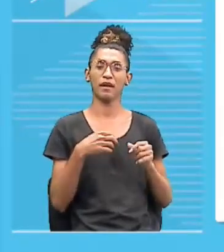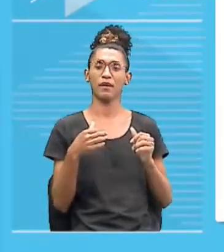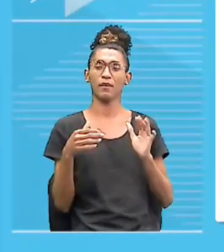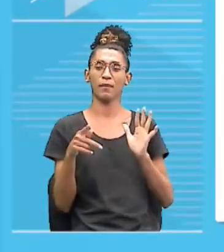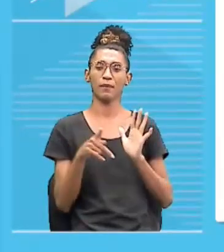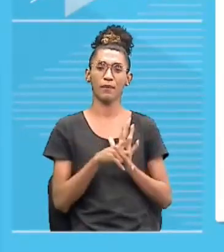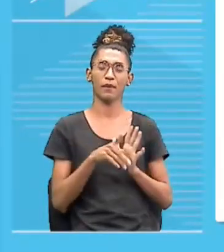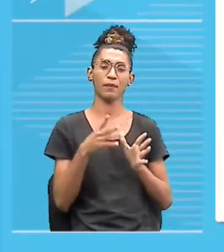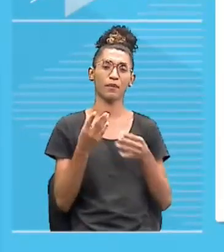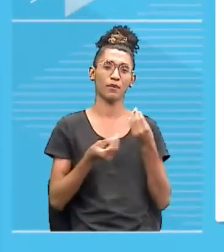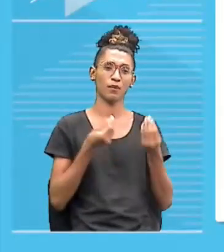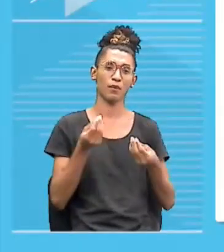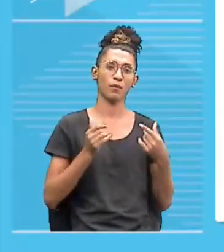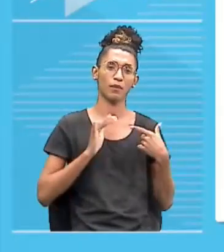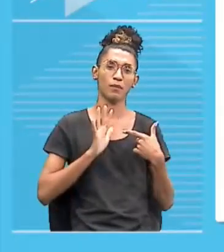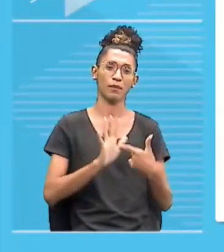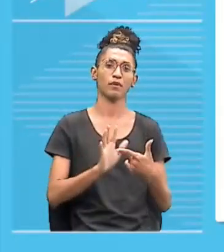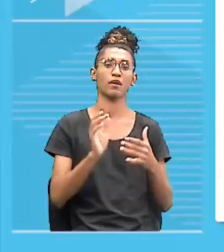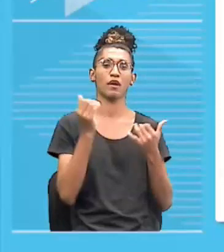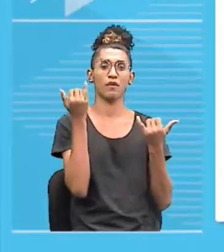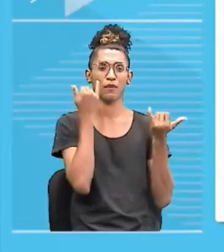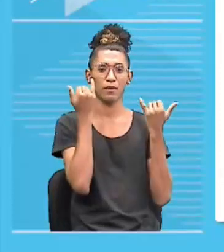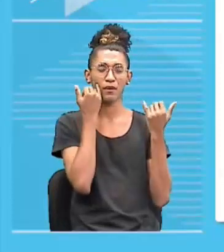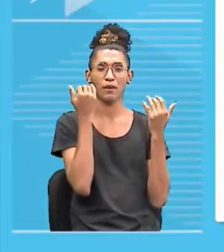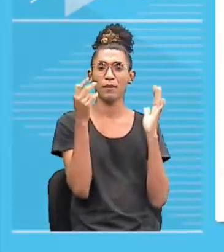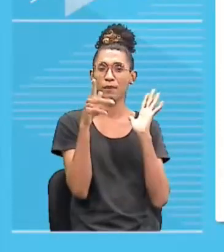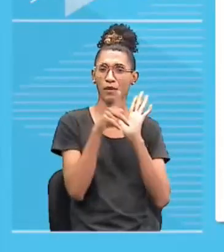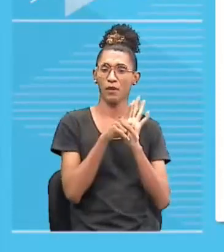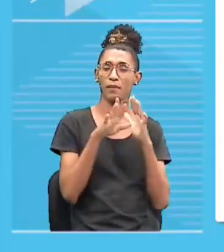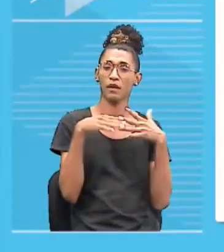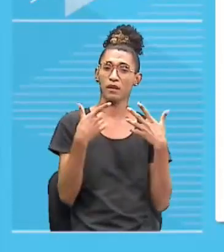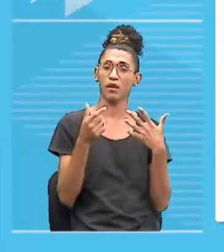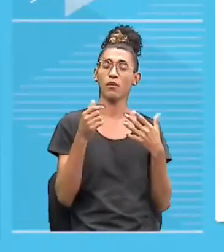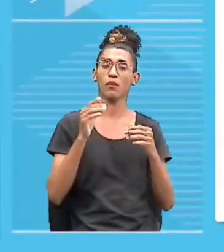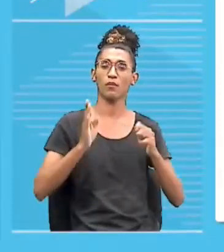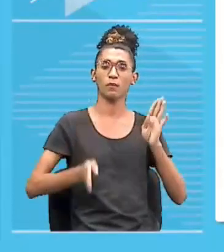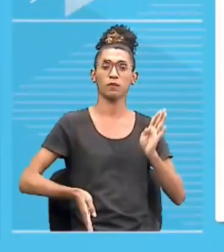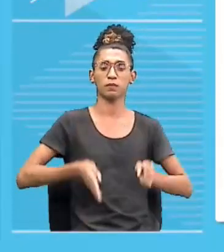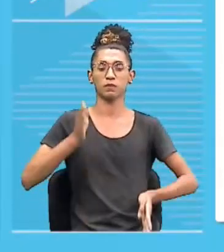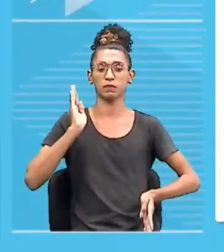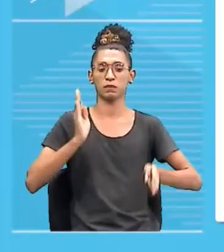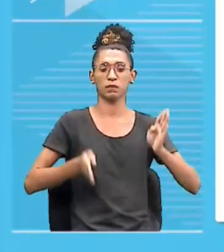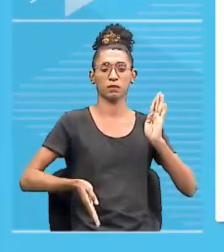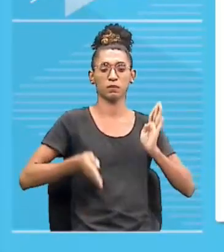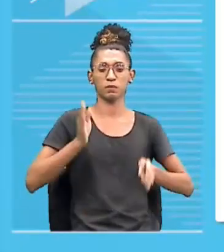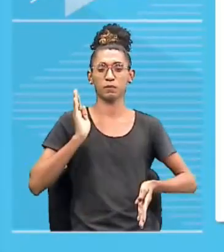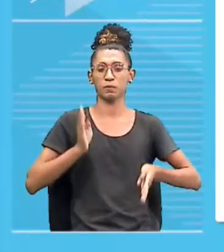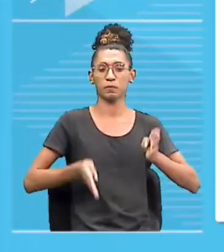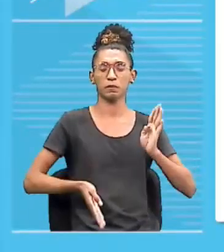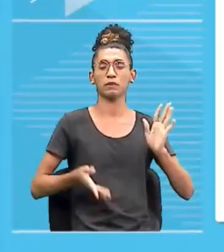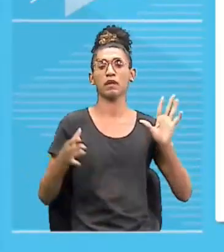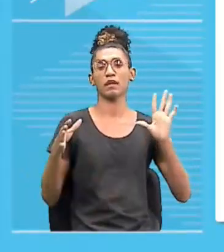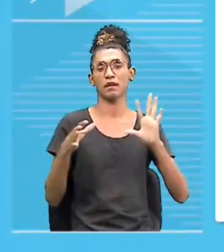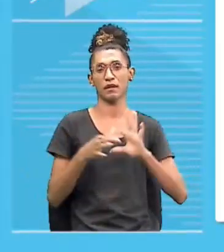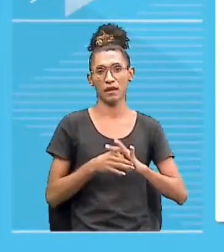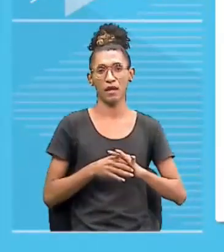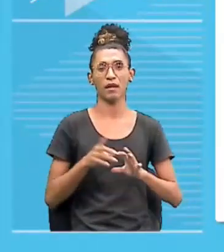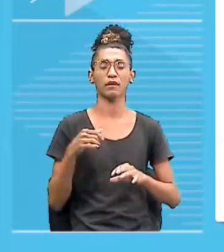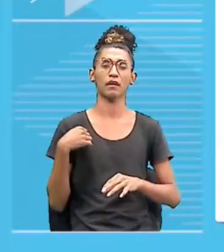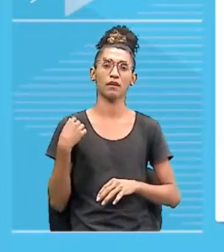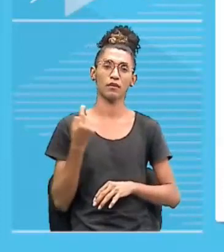mecanismo que dá informações para eles. Então, pessoal, os robôs, eles já fazem parte da nossa vida, do